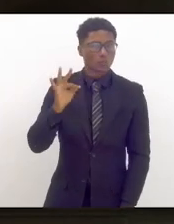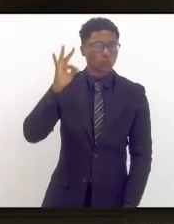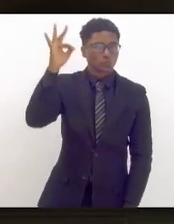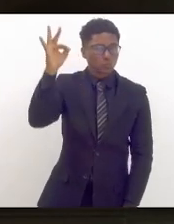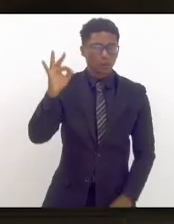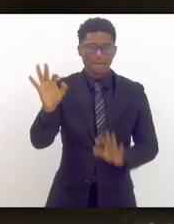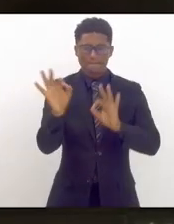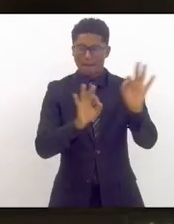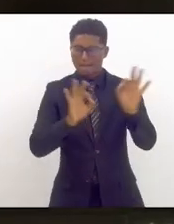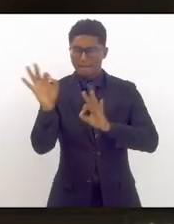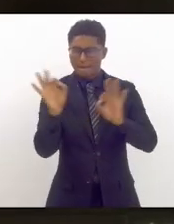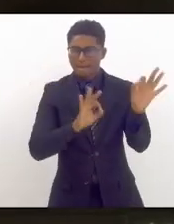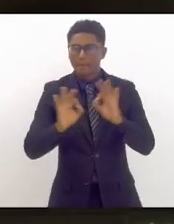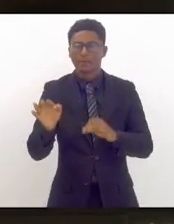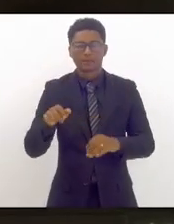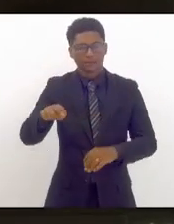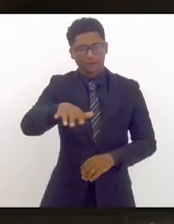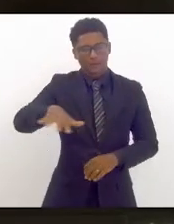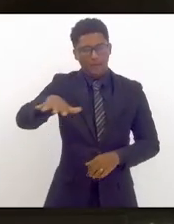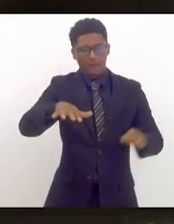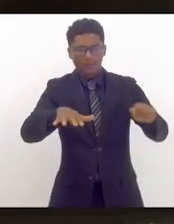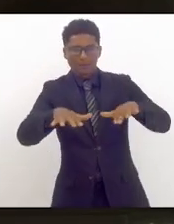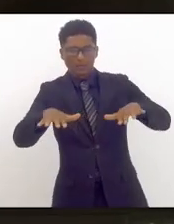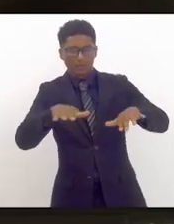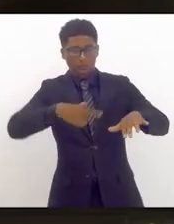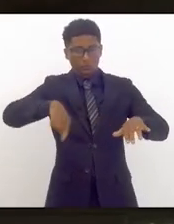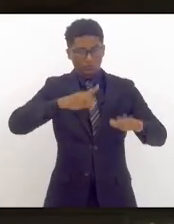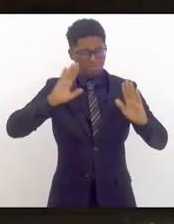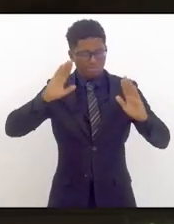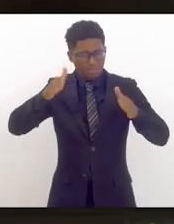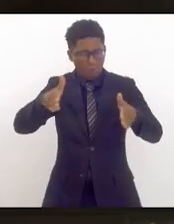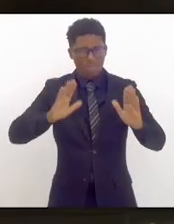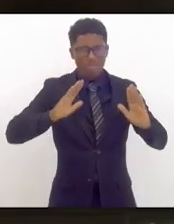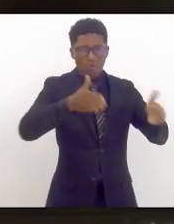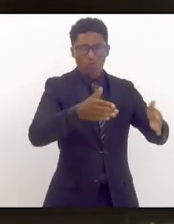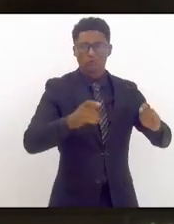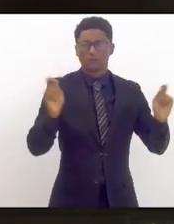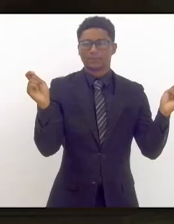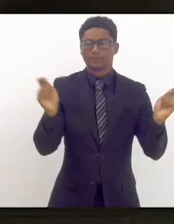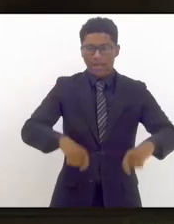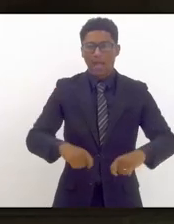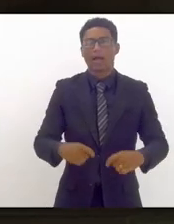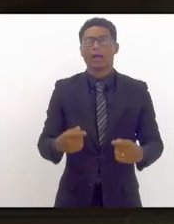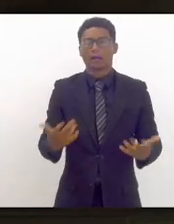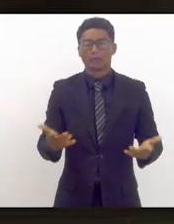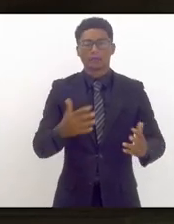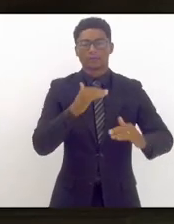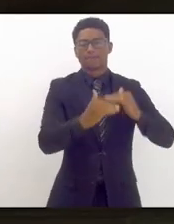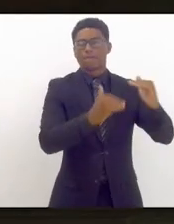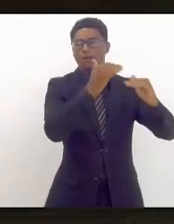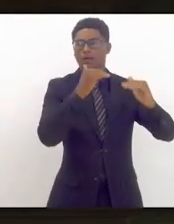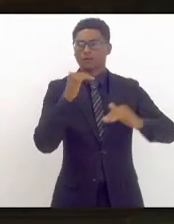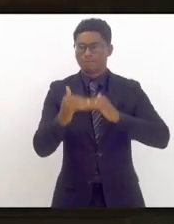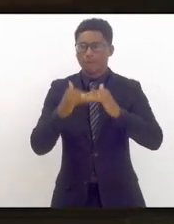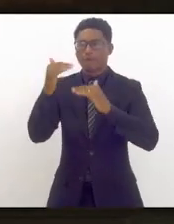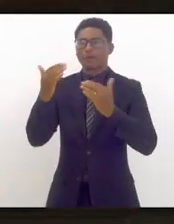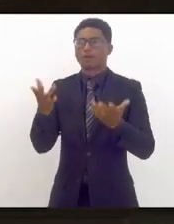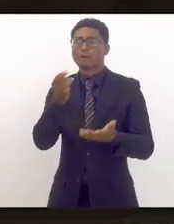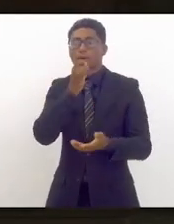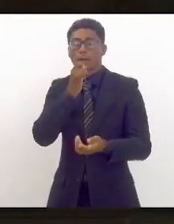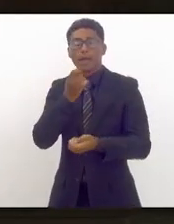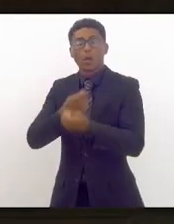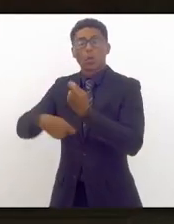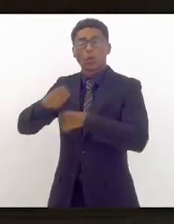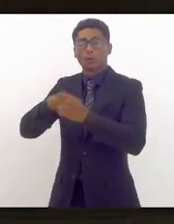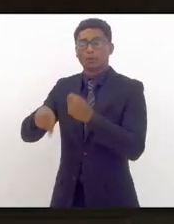para trabalharmos em áreas específicas e que podem trazer novas perspectivas de desenvolvimento, como a economia verde,